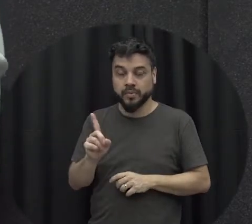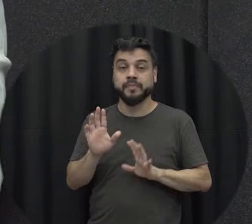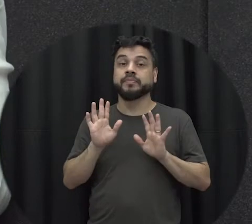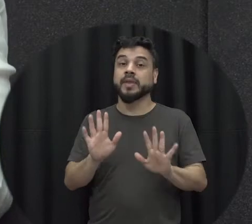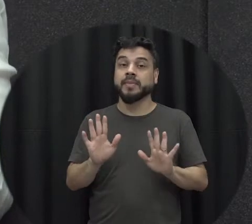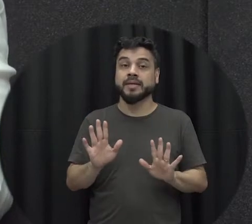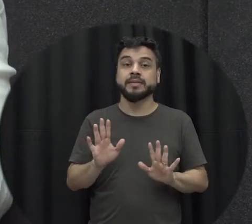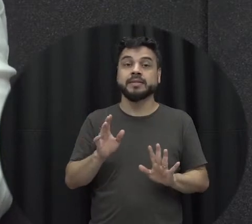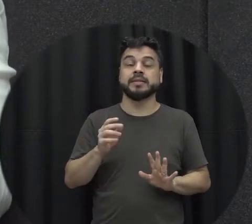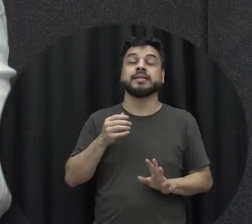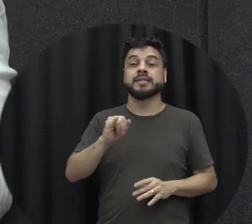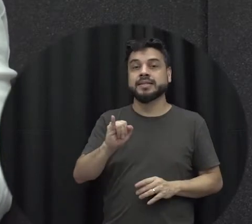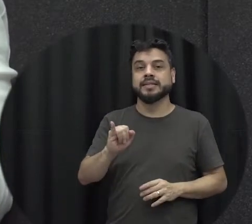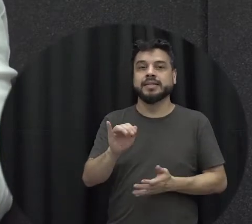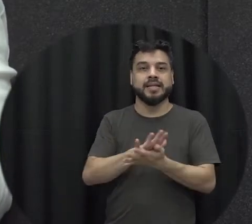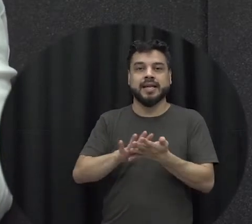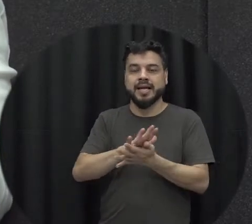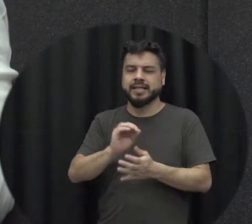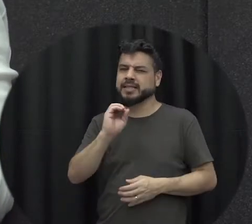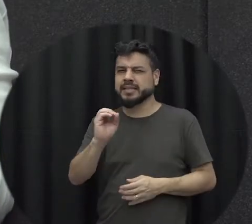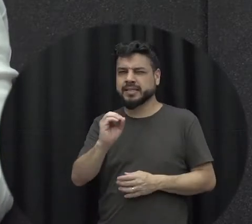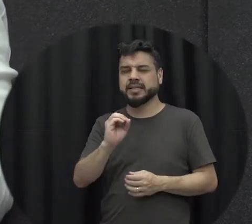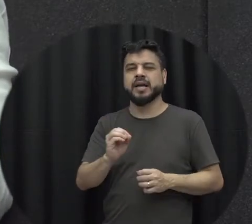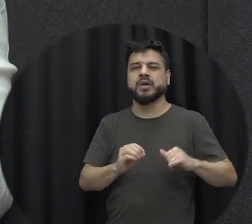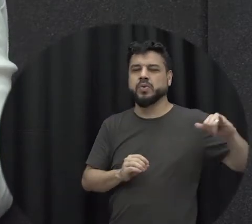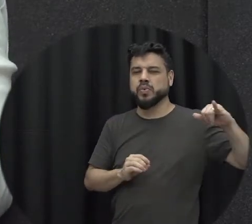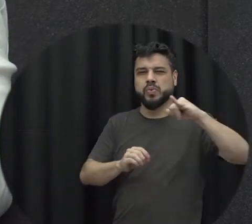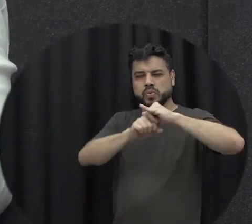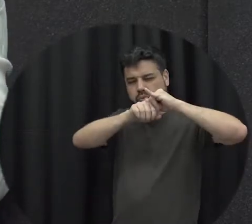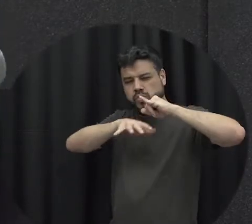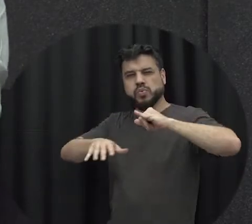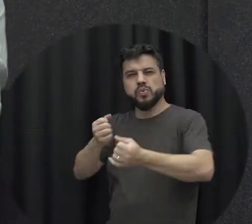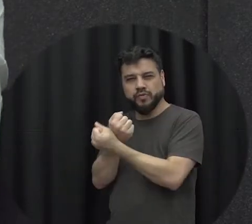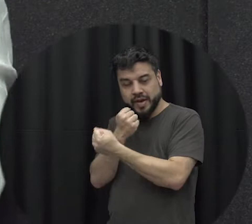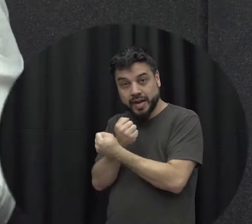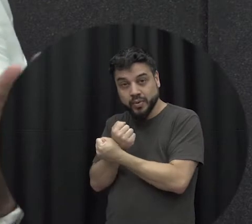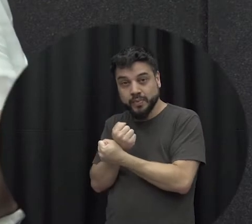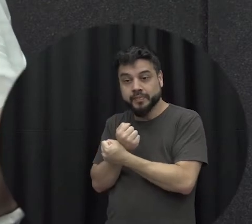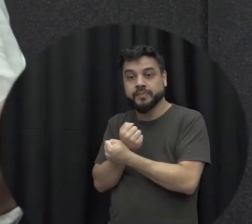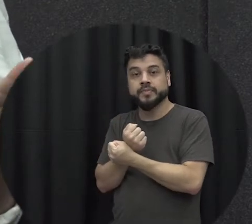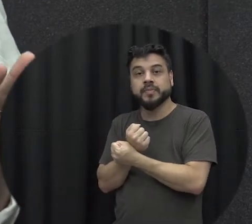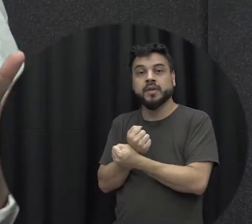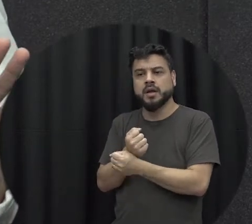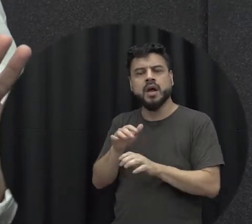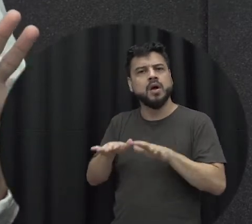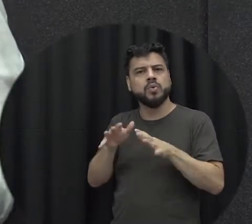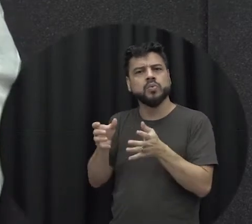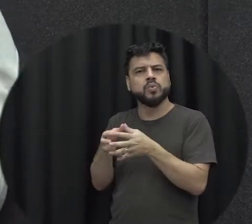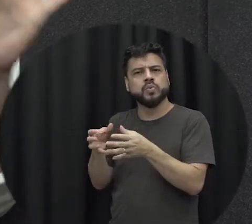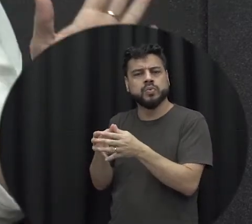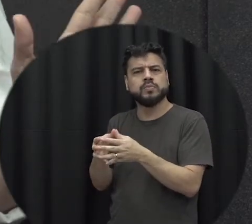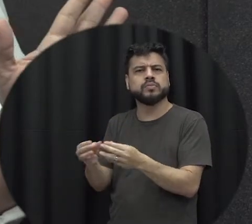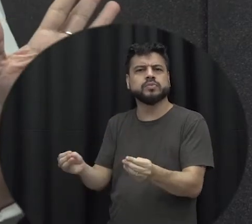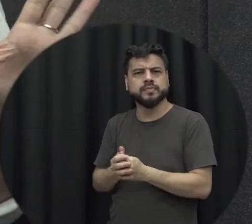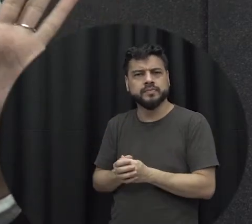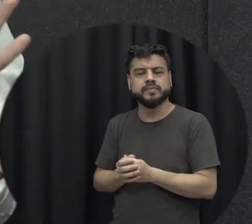não colocou o agrotóxico, que foi um resultado que não era esperado, alguns grupos sumiram. Então, assim, tinham